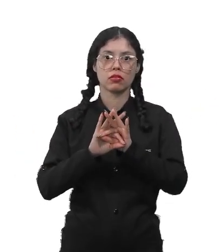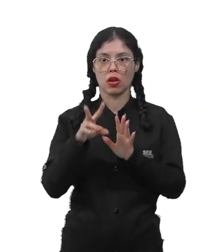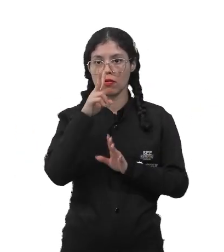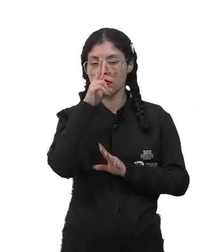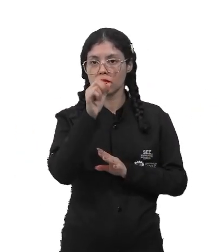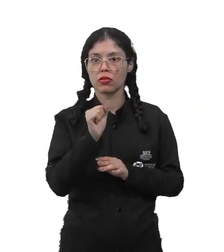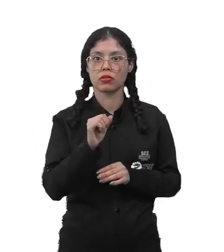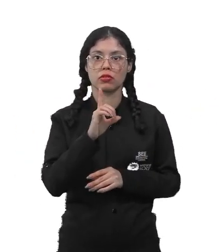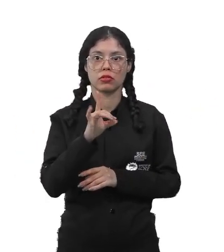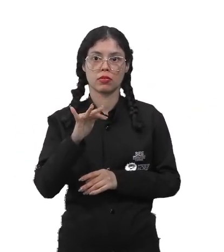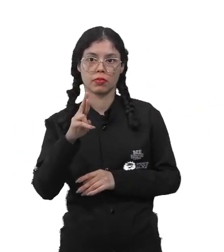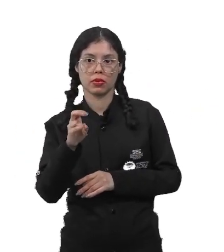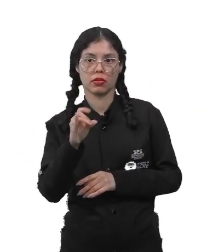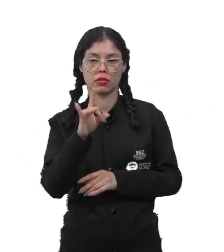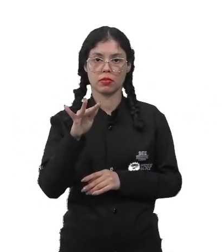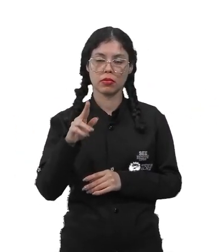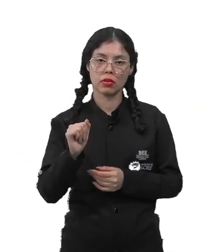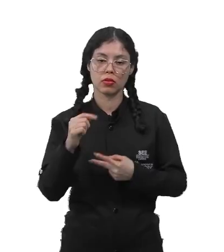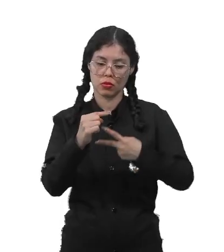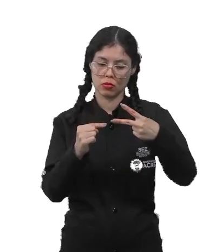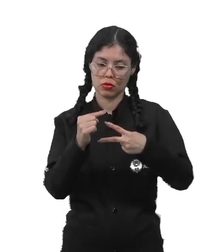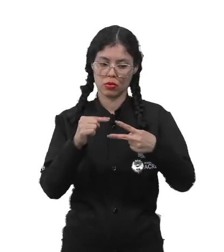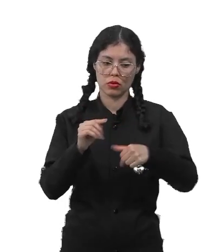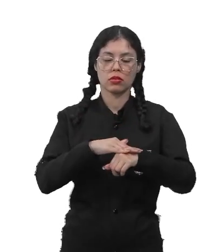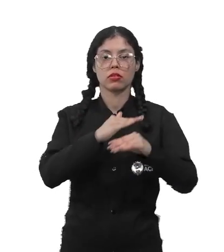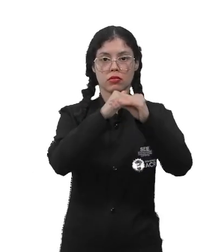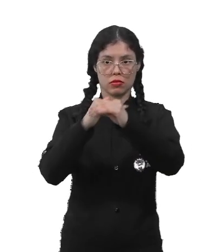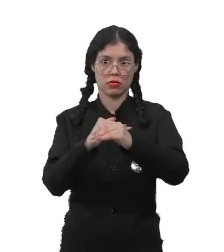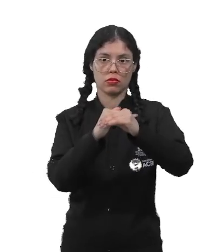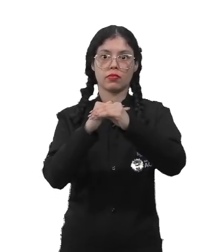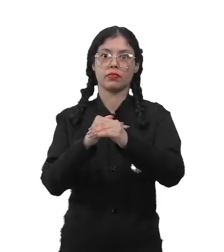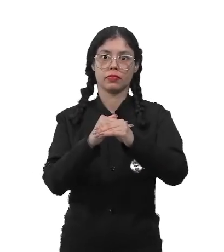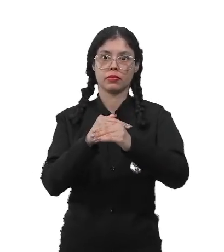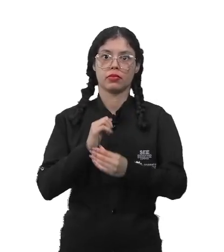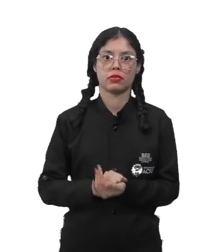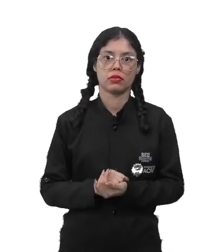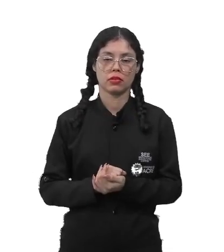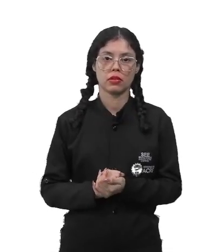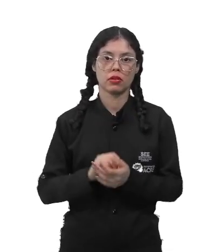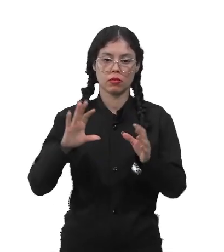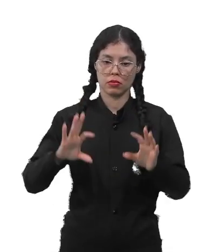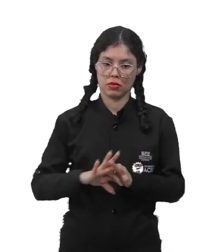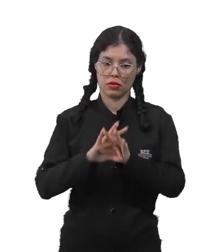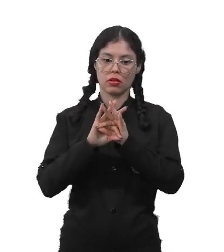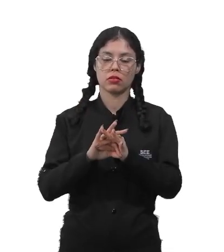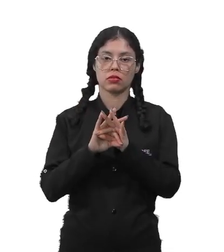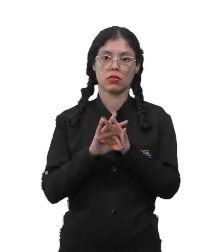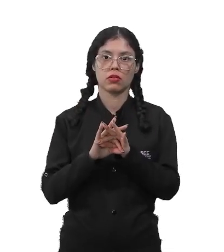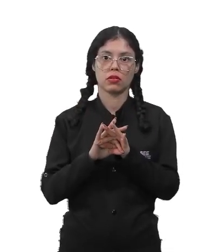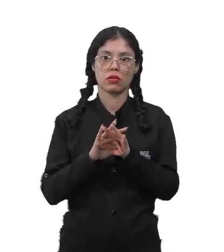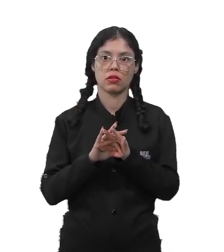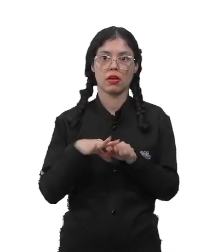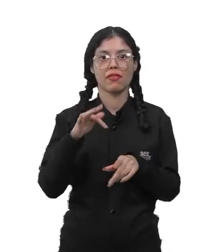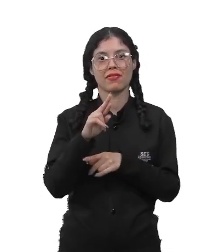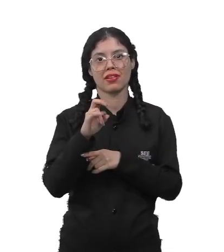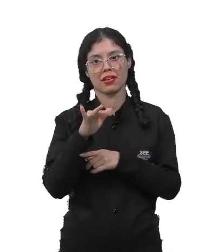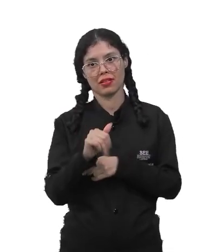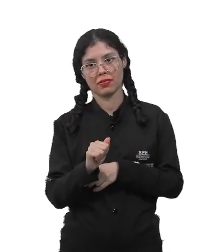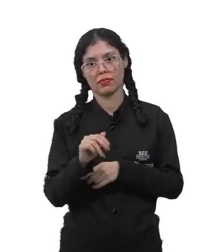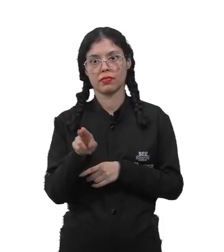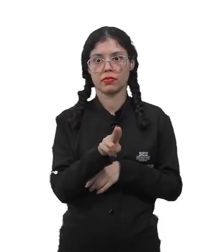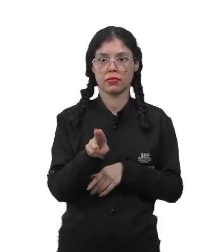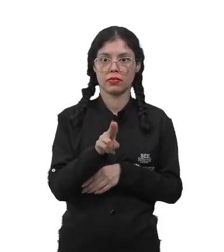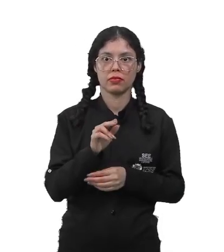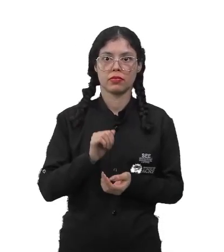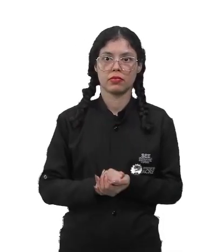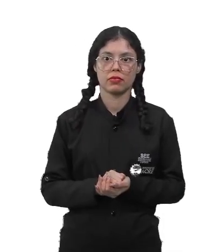força de polo. Como os dois aqui são iguais e é uma ligação muito fraca, eu vou chamar